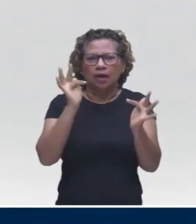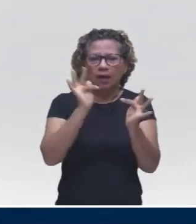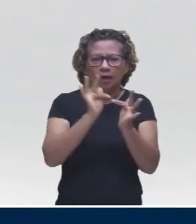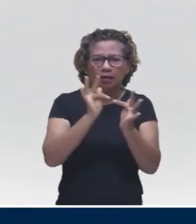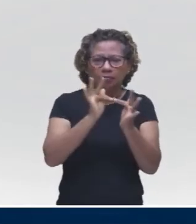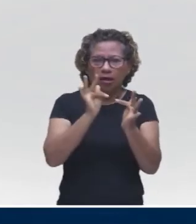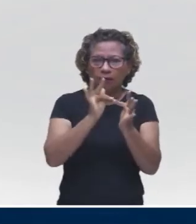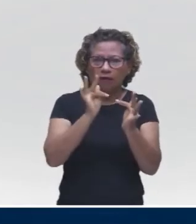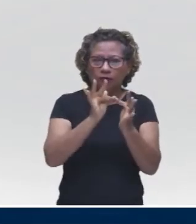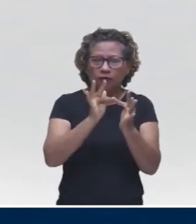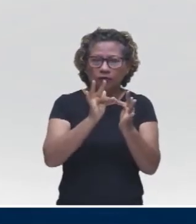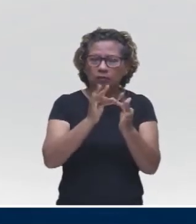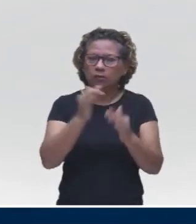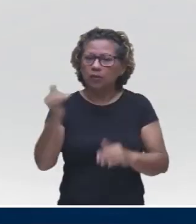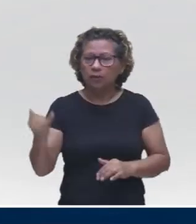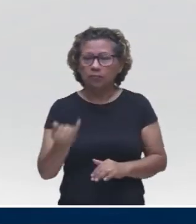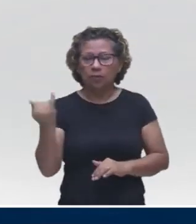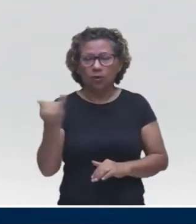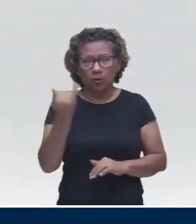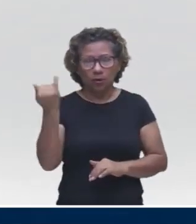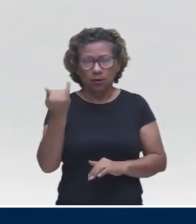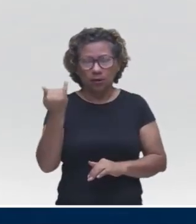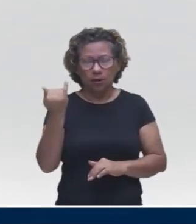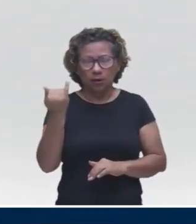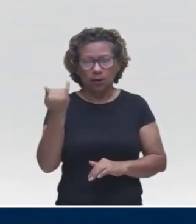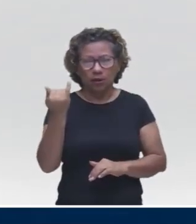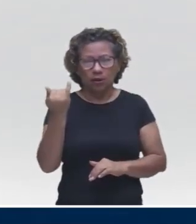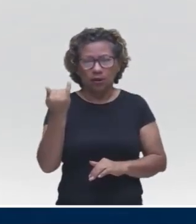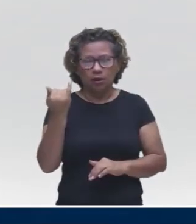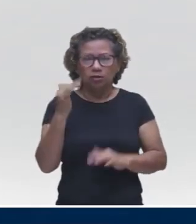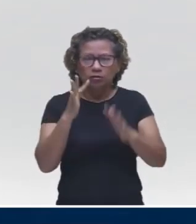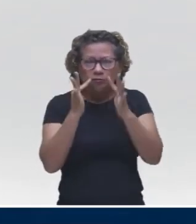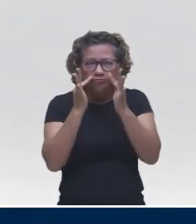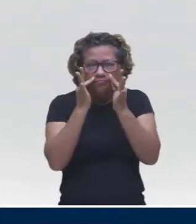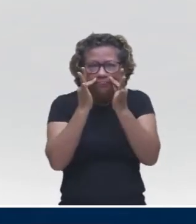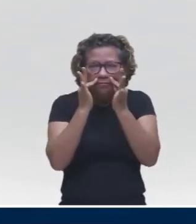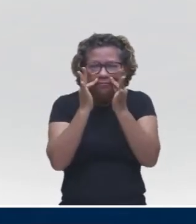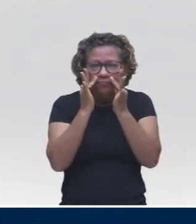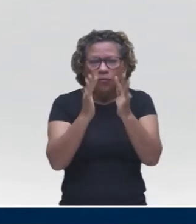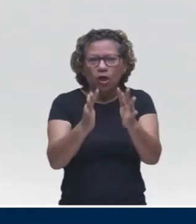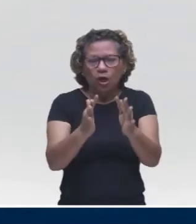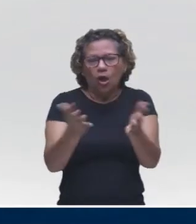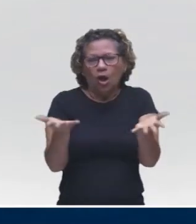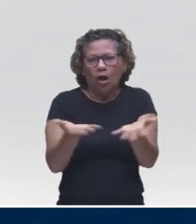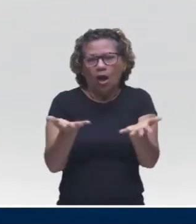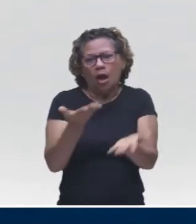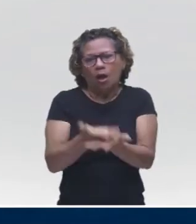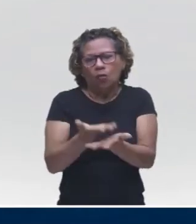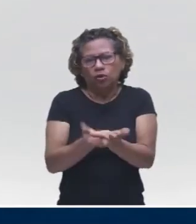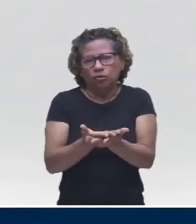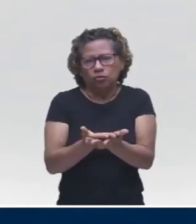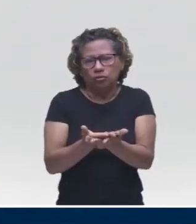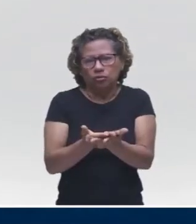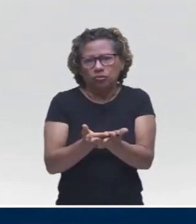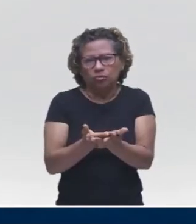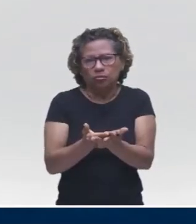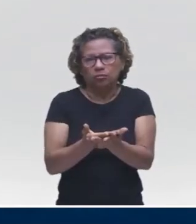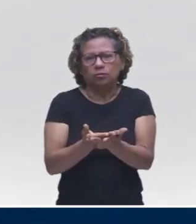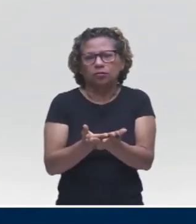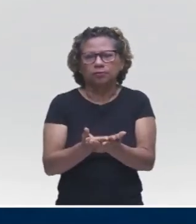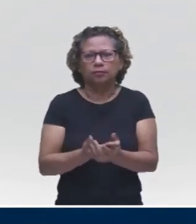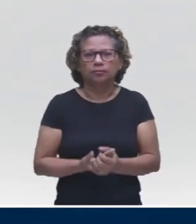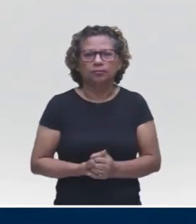é importantíssimo que estejam todos focados na aula de hoje, correto?